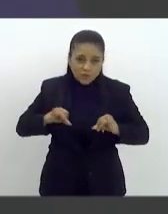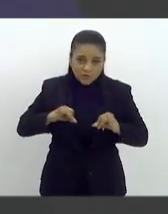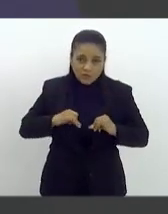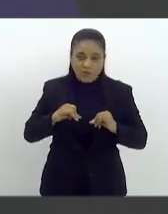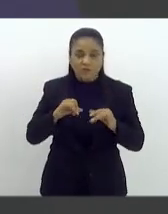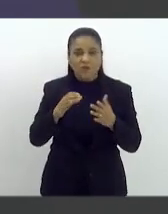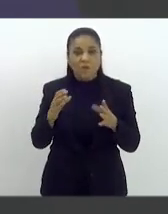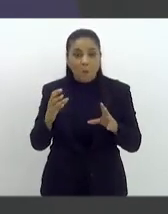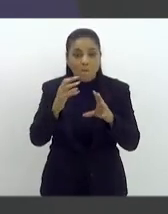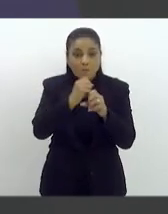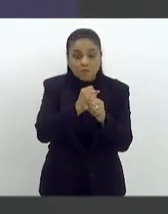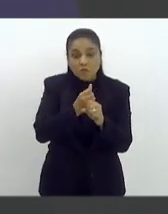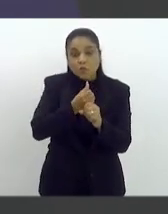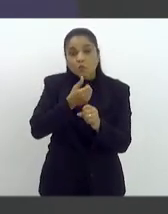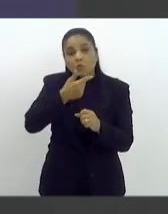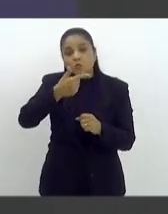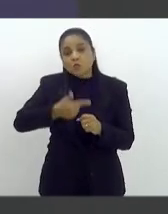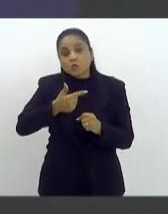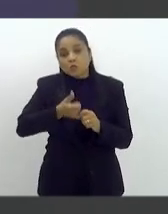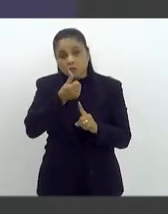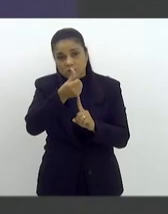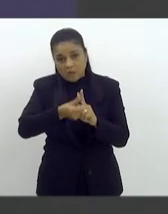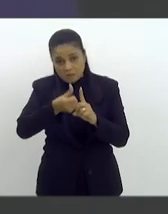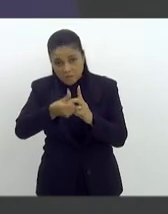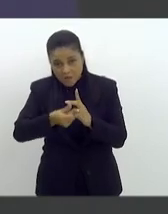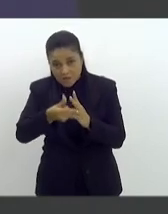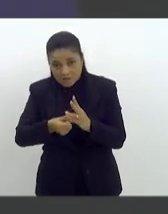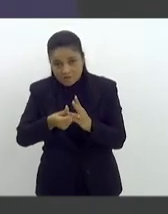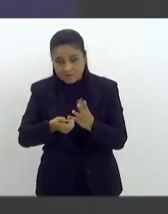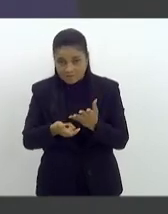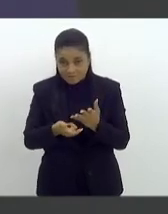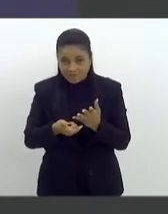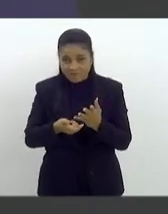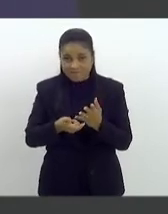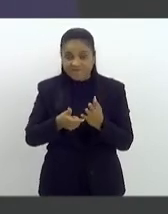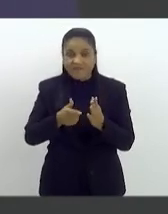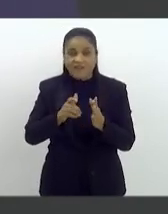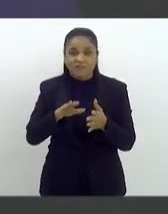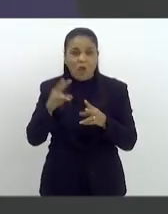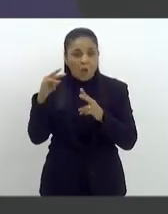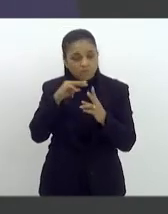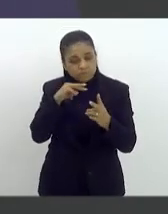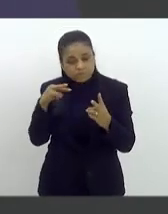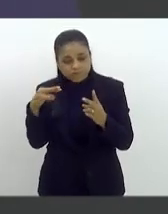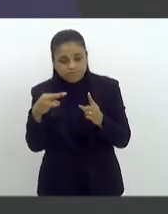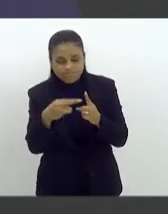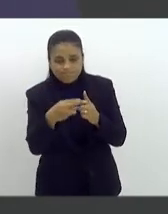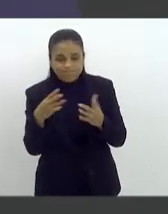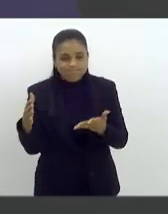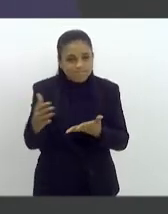partir do segundo semestre então quando a gente olhar né quando a gente já está olhando agora para os dados de 2022 a gente